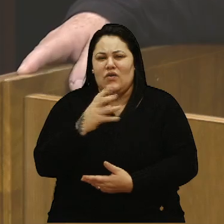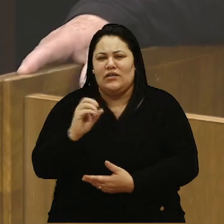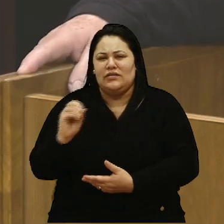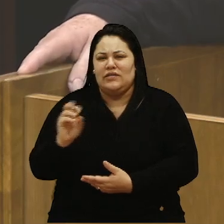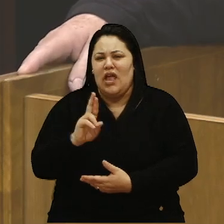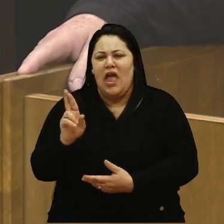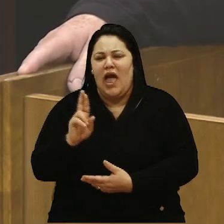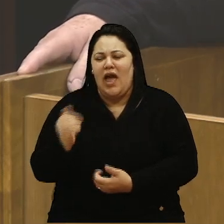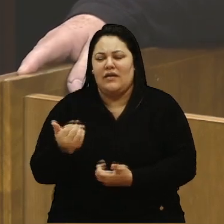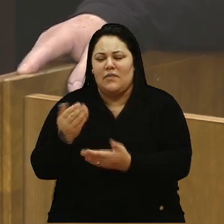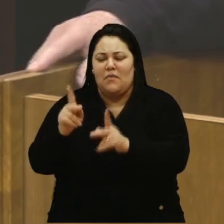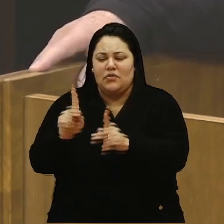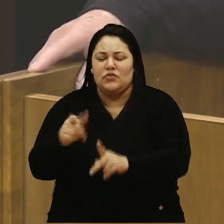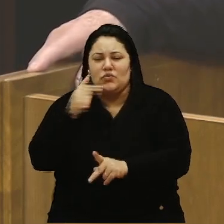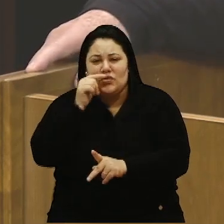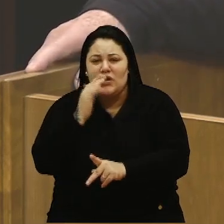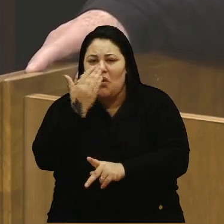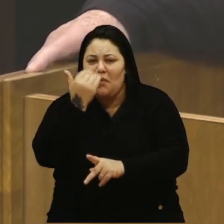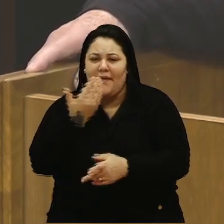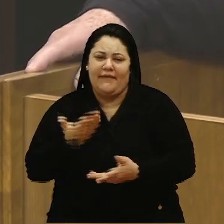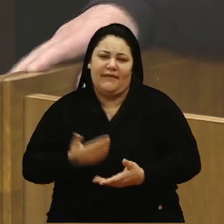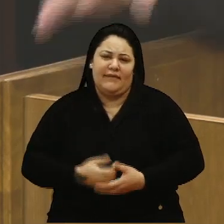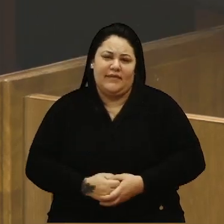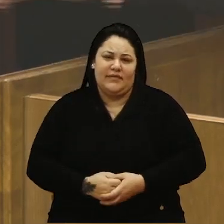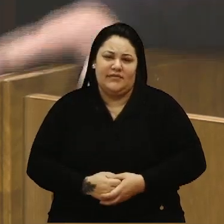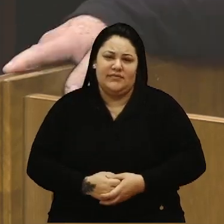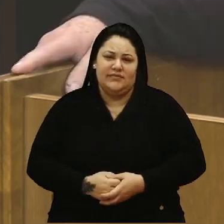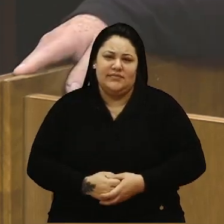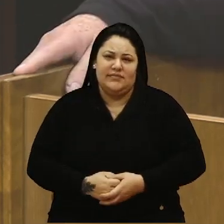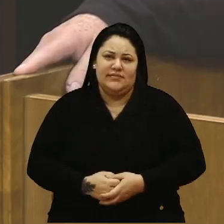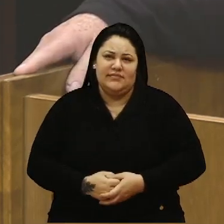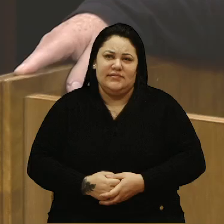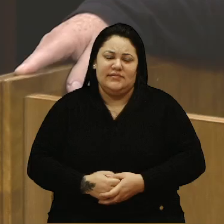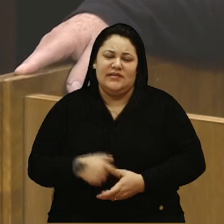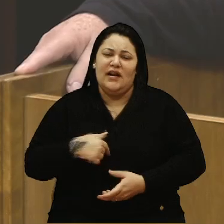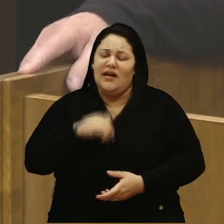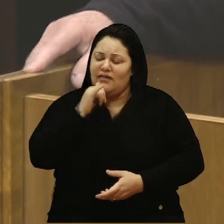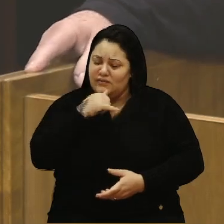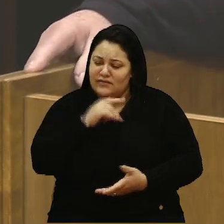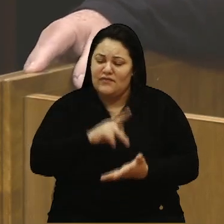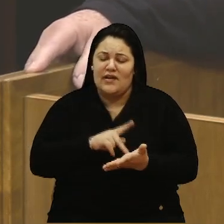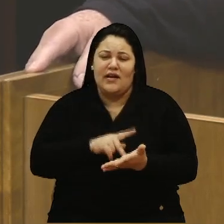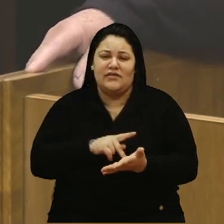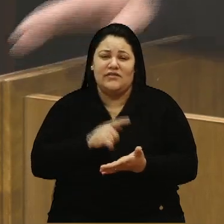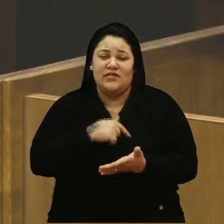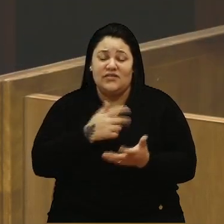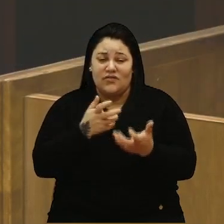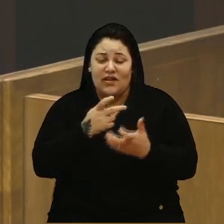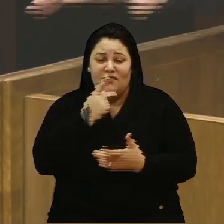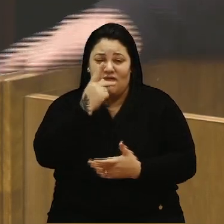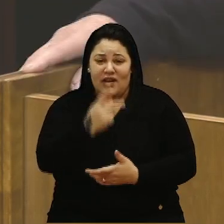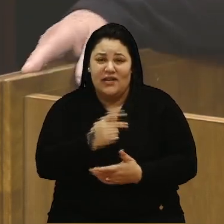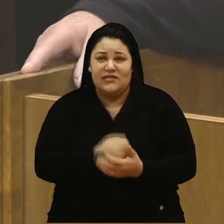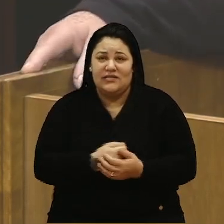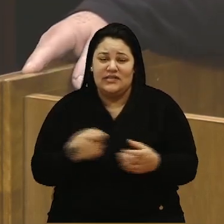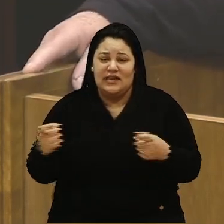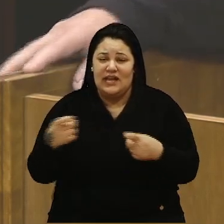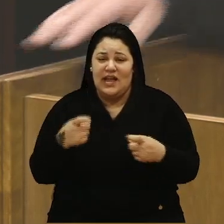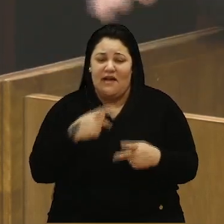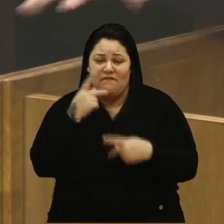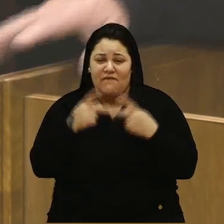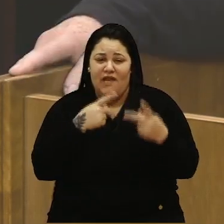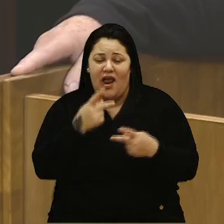pila para a pessoa se alimentar. Então, é isso que eu quero dizer. É isso que eu quero dizer. Essa guerra de